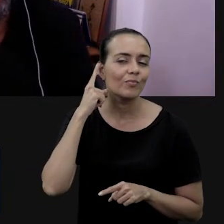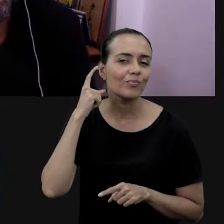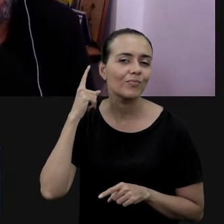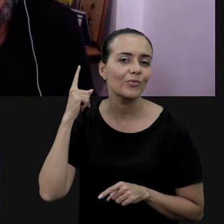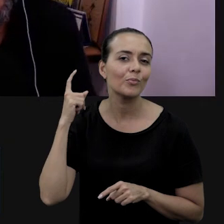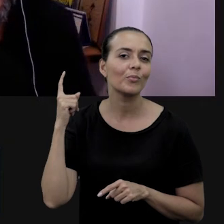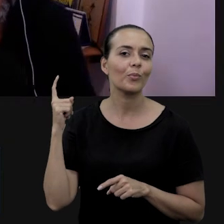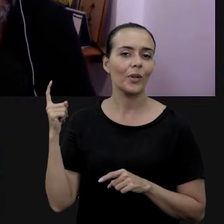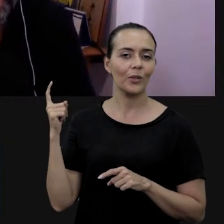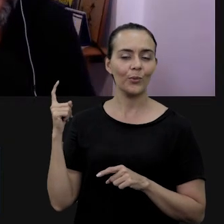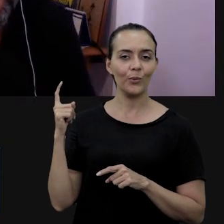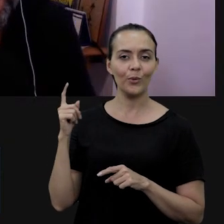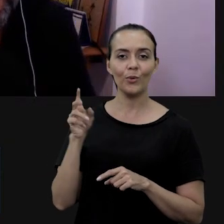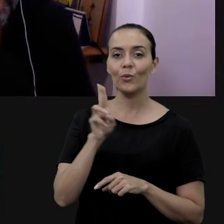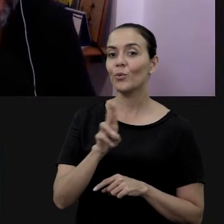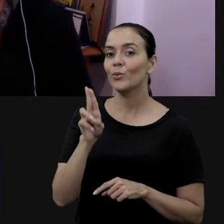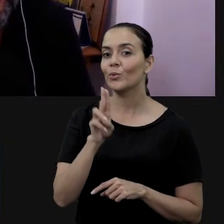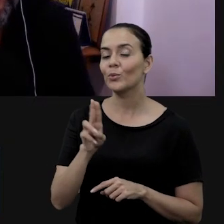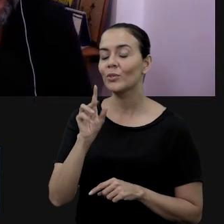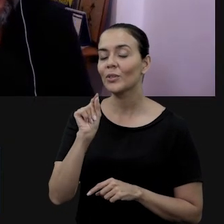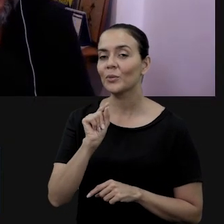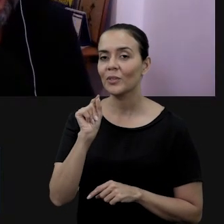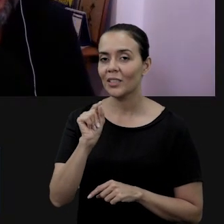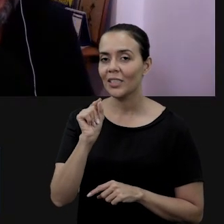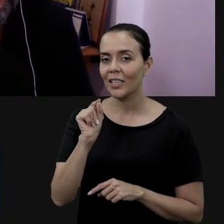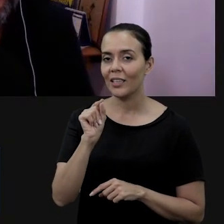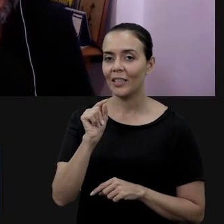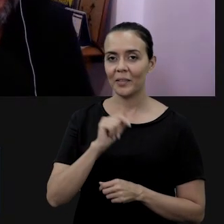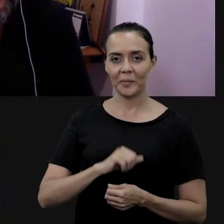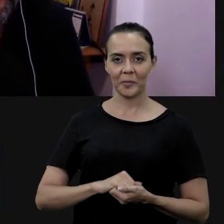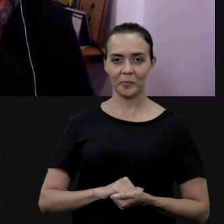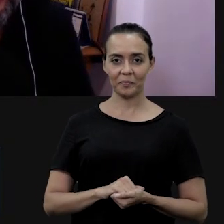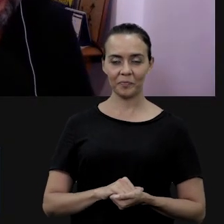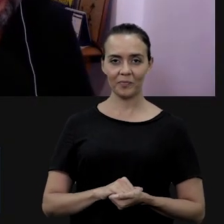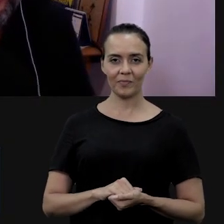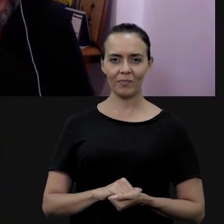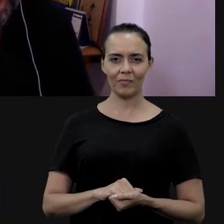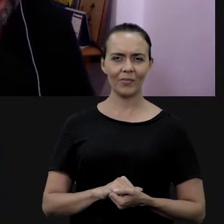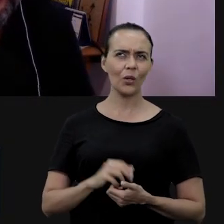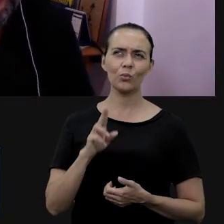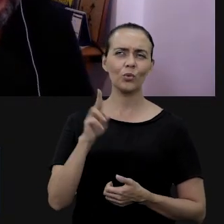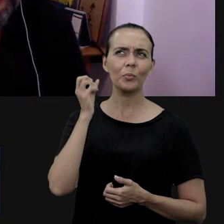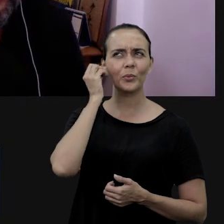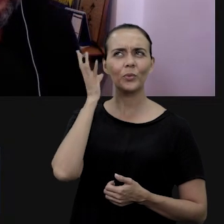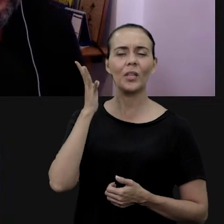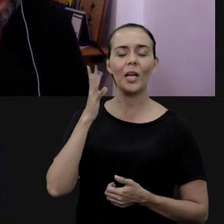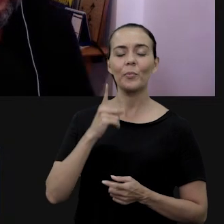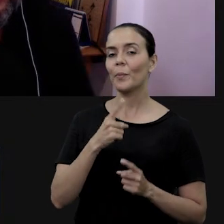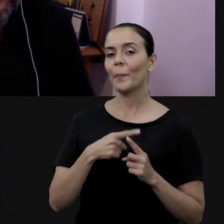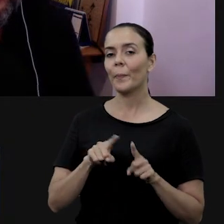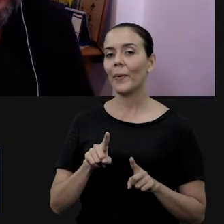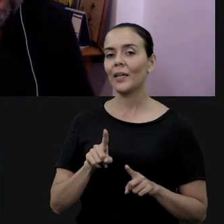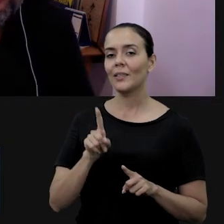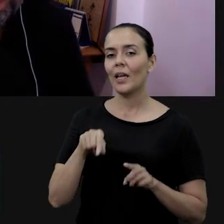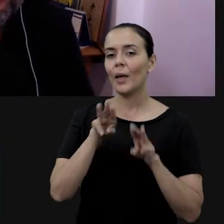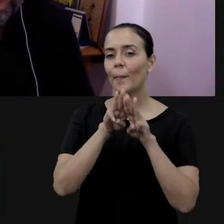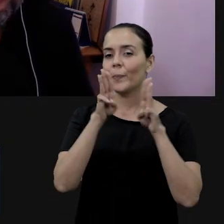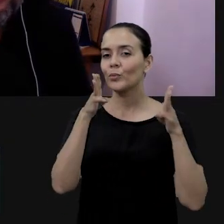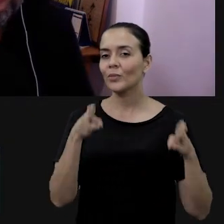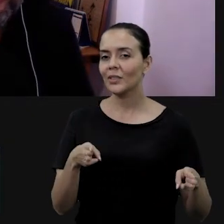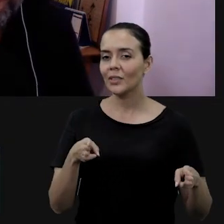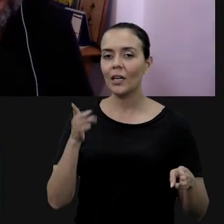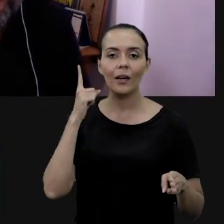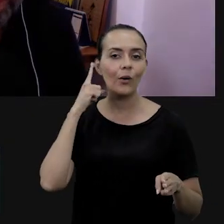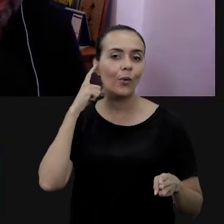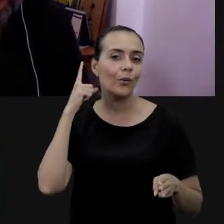do podcast é feito utilizando algo que eles chamam, não vou lembrar o nome exatamente, mas é alguma coisa assim, Museu